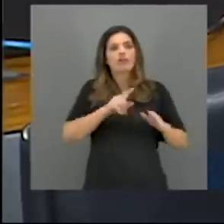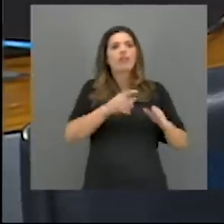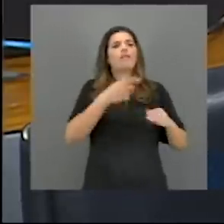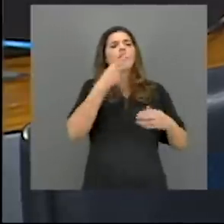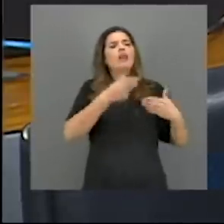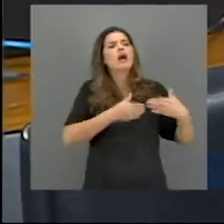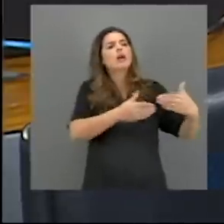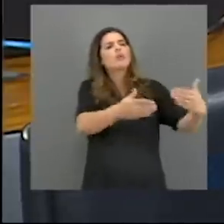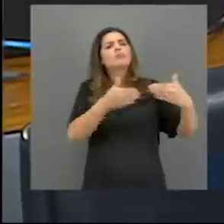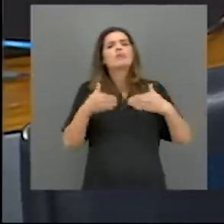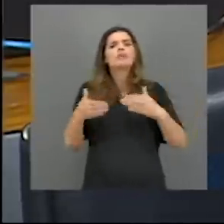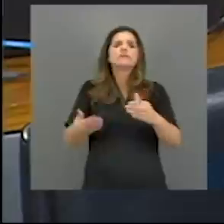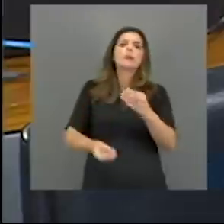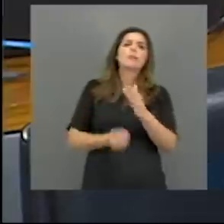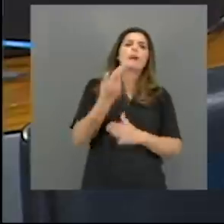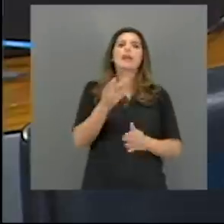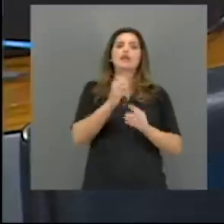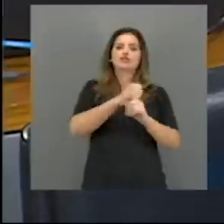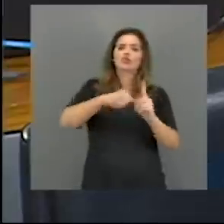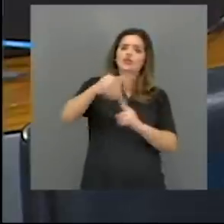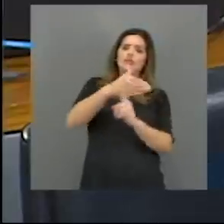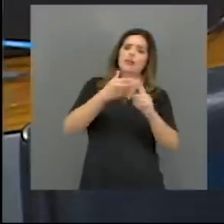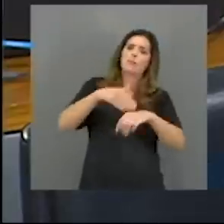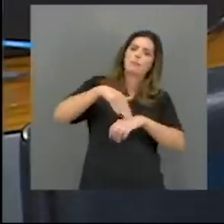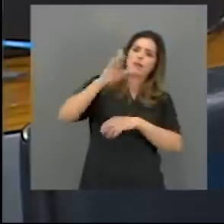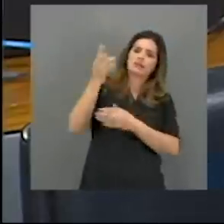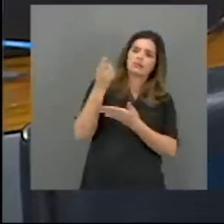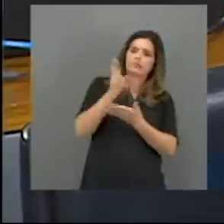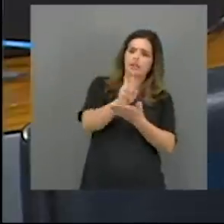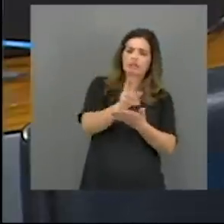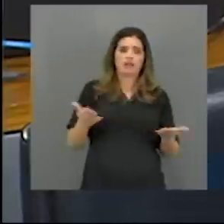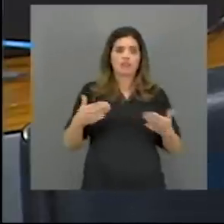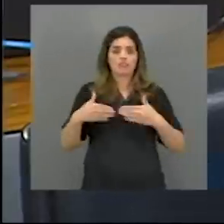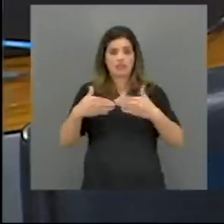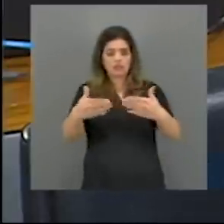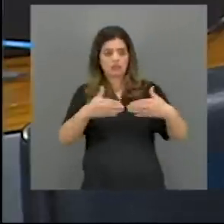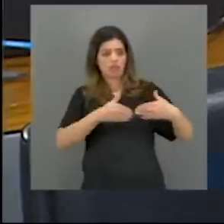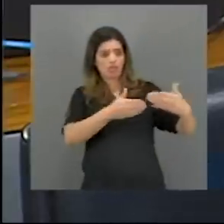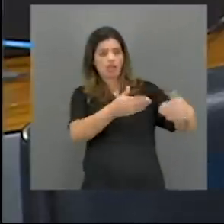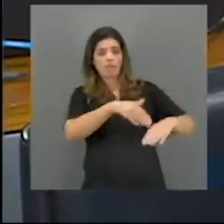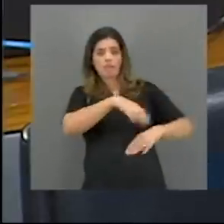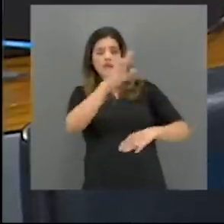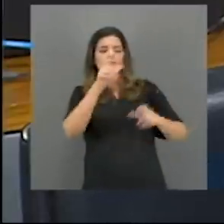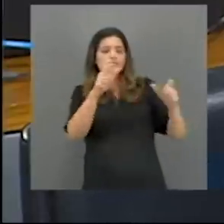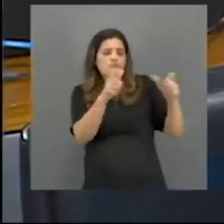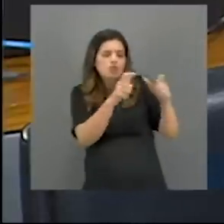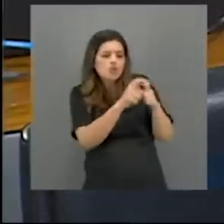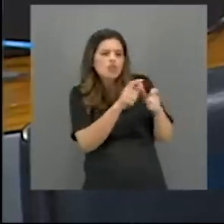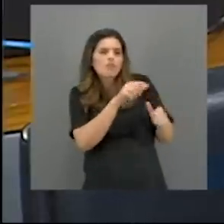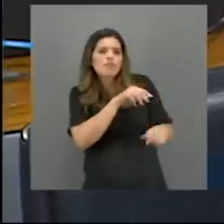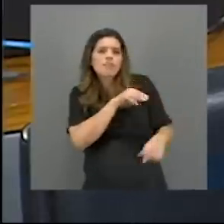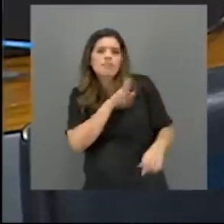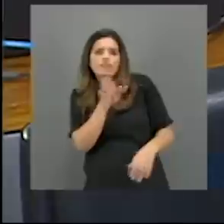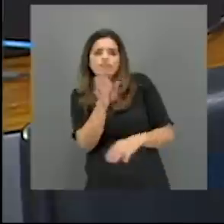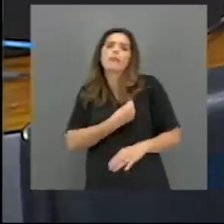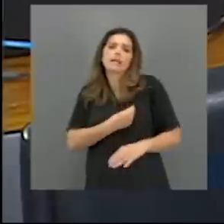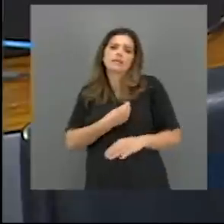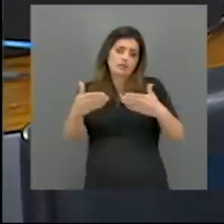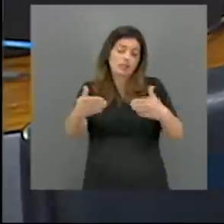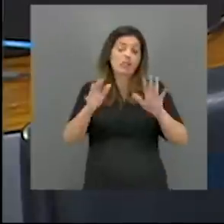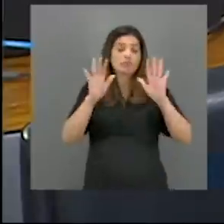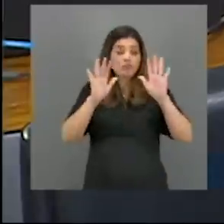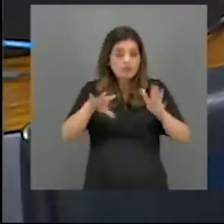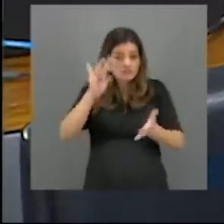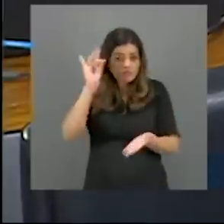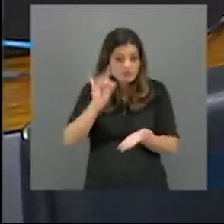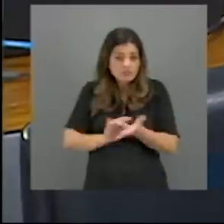que a sociedade estaria mais representada pelo aumento de número de ministérios, que minorias estariam mais presentes nos ministérios. Mas fato é que